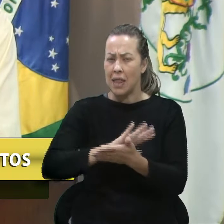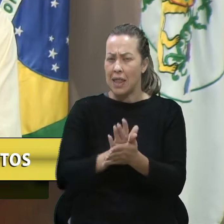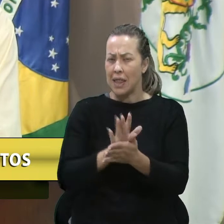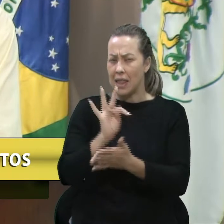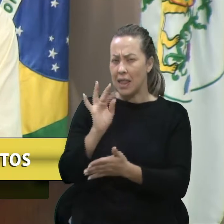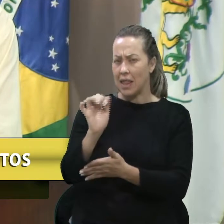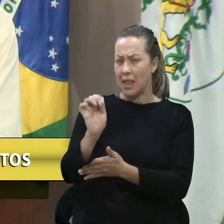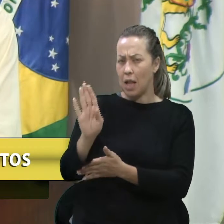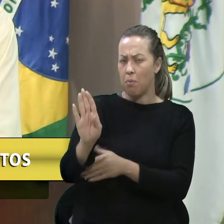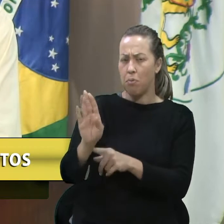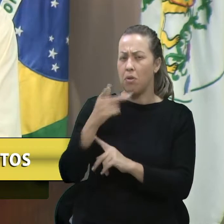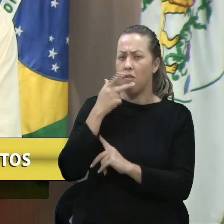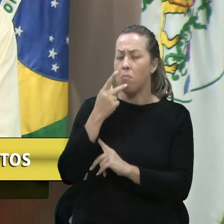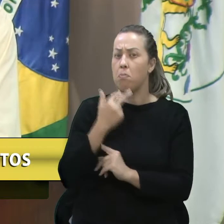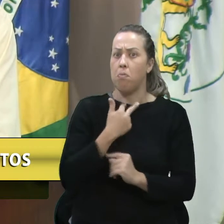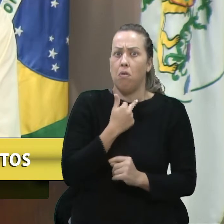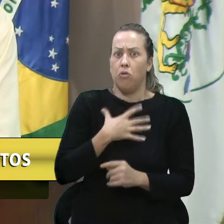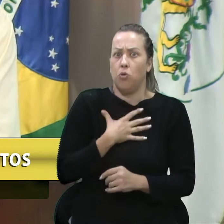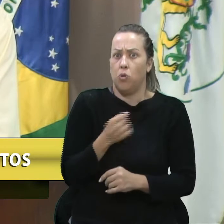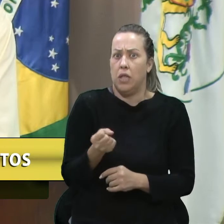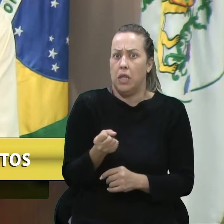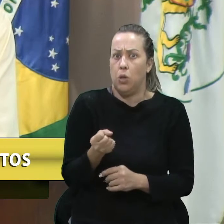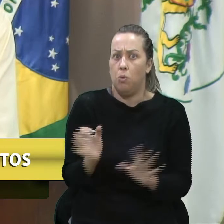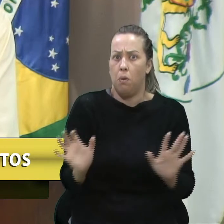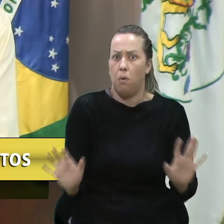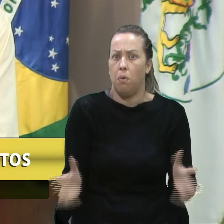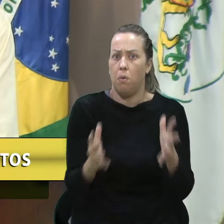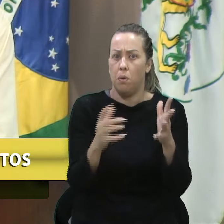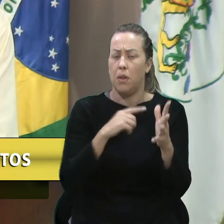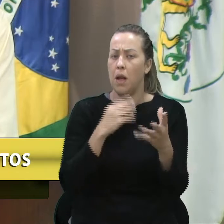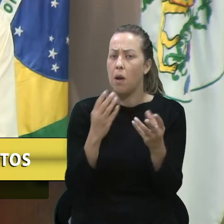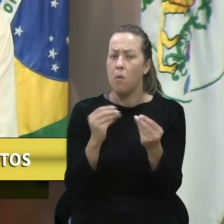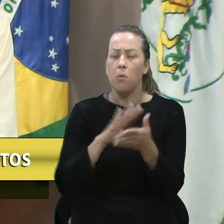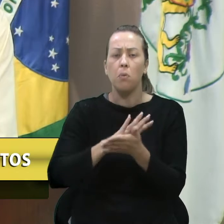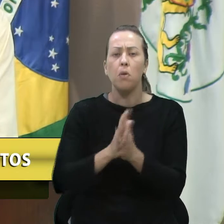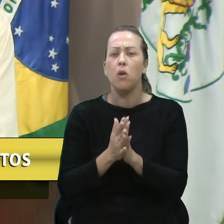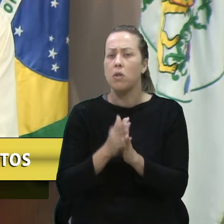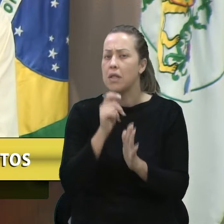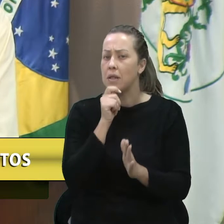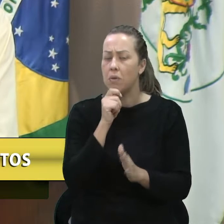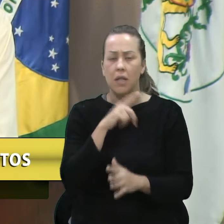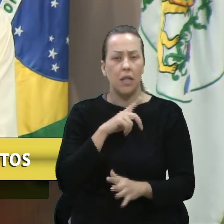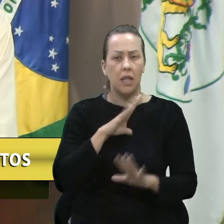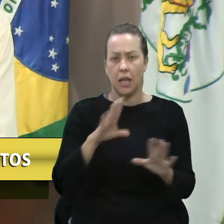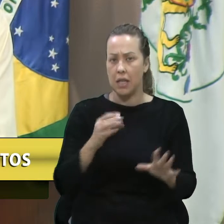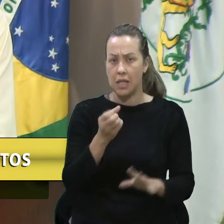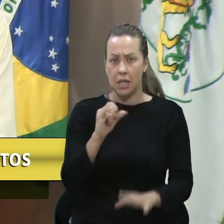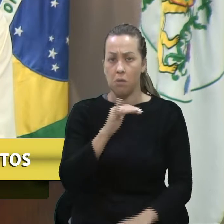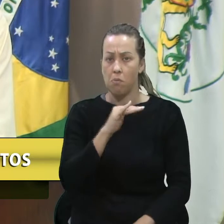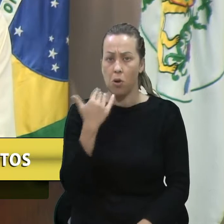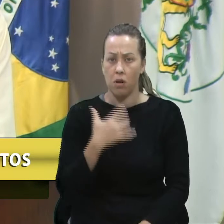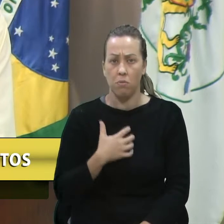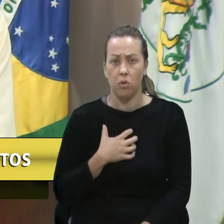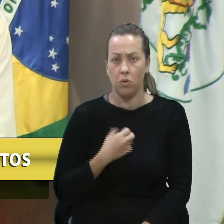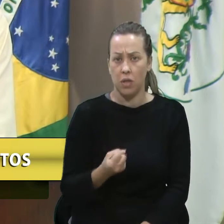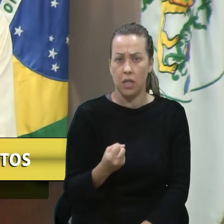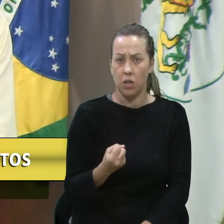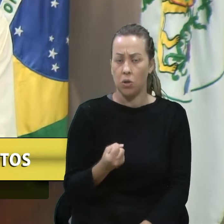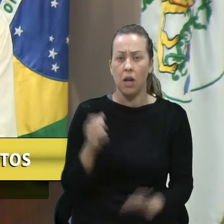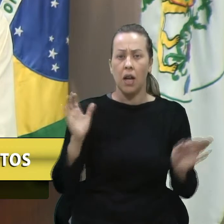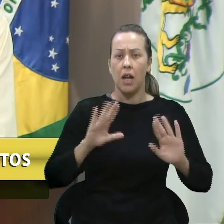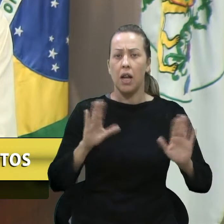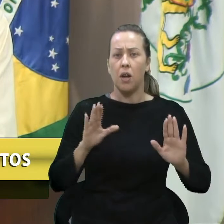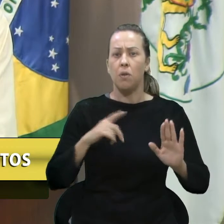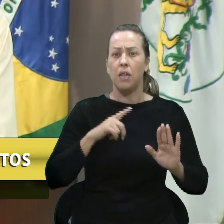sobre suicídio, porque tem ainda muitos preconceitos do tipo, Se morre por suicídio, não